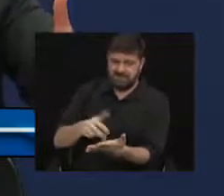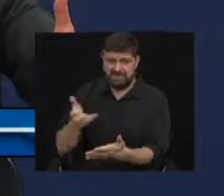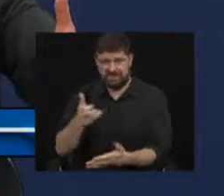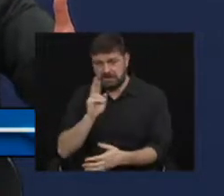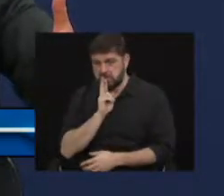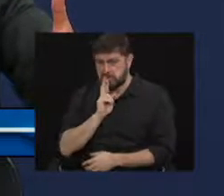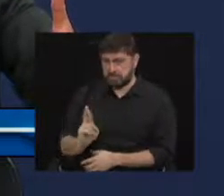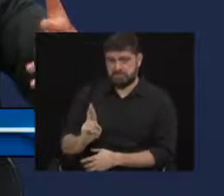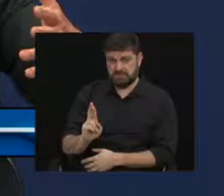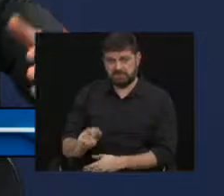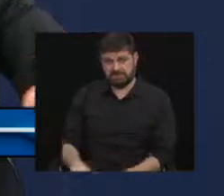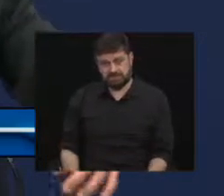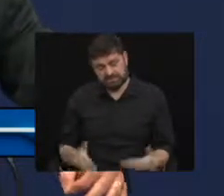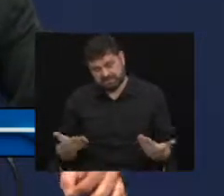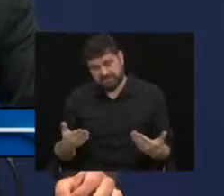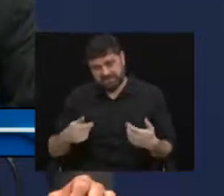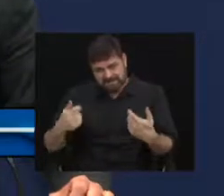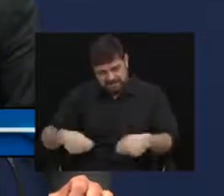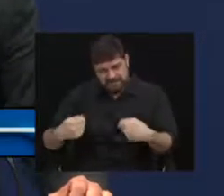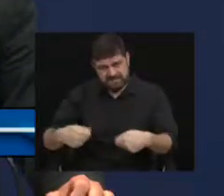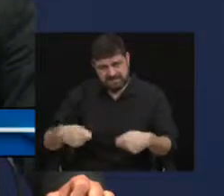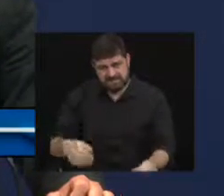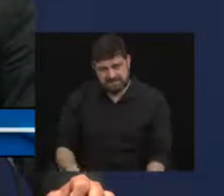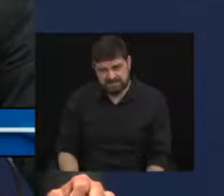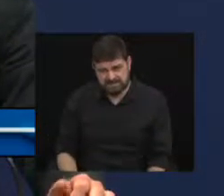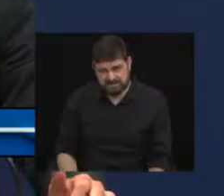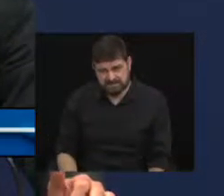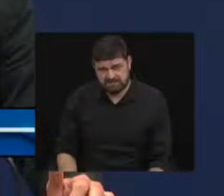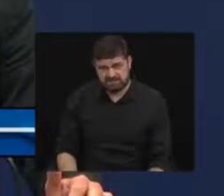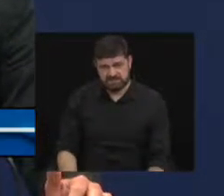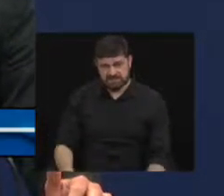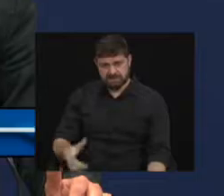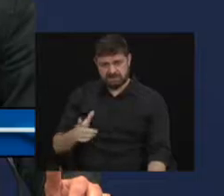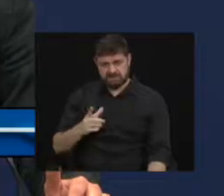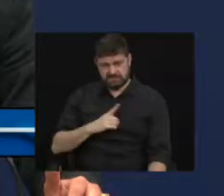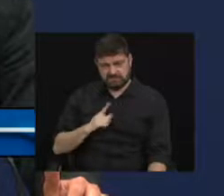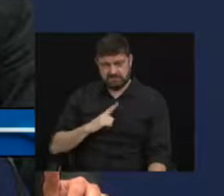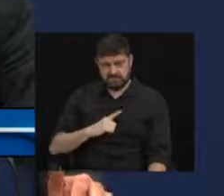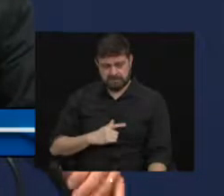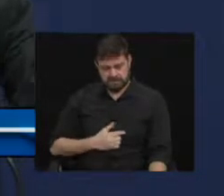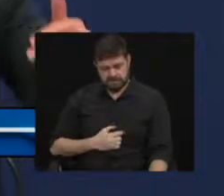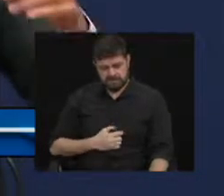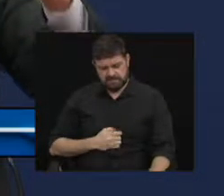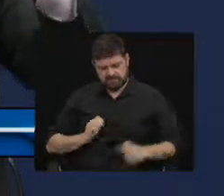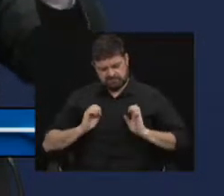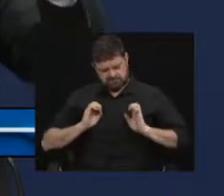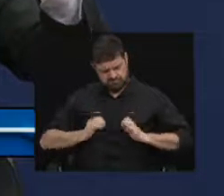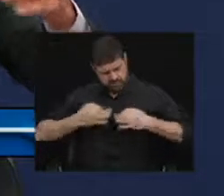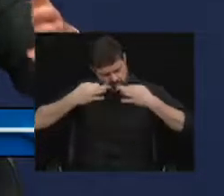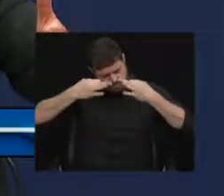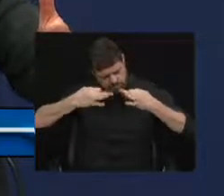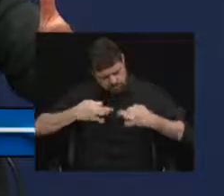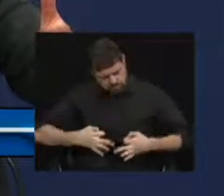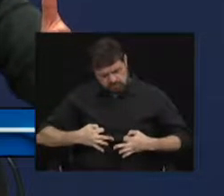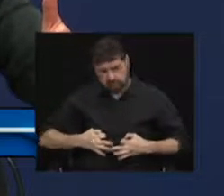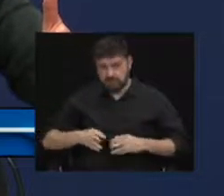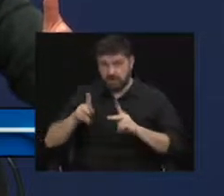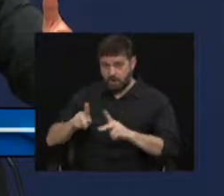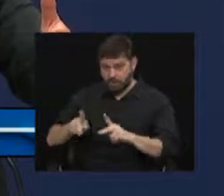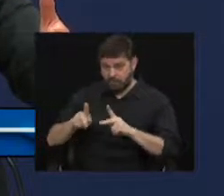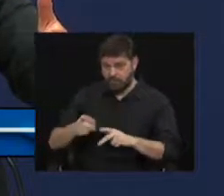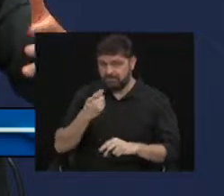aqui, falta remédio, falta médico, não só no centro de saúde do SEASA, mas no conjunto dos centros de saúde. Só que